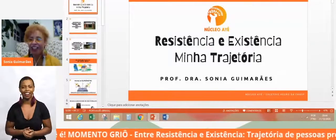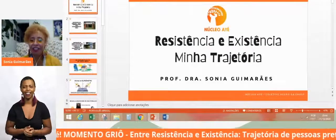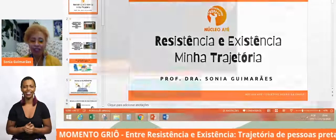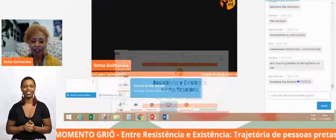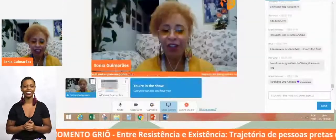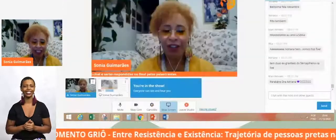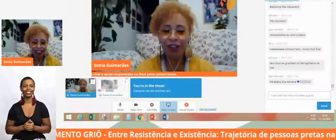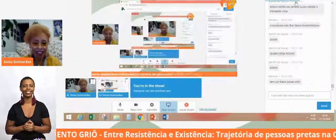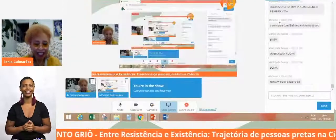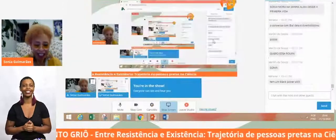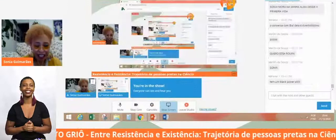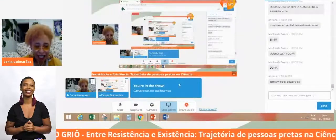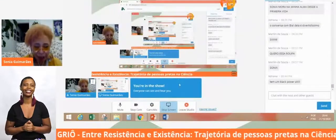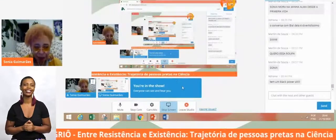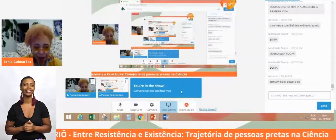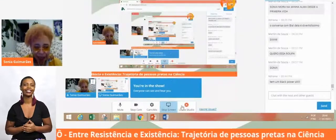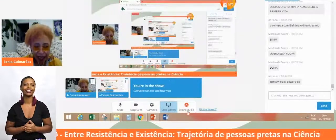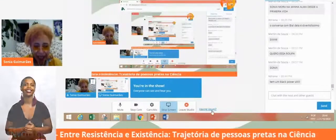Agora eu tenho que